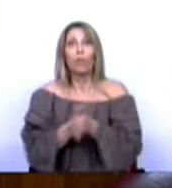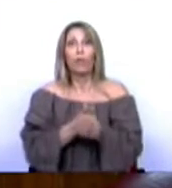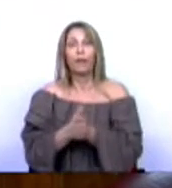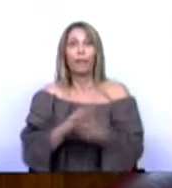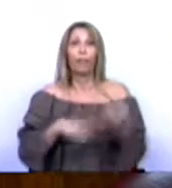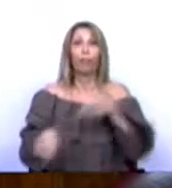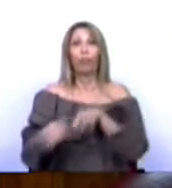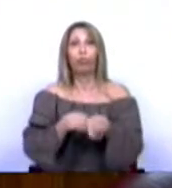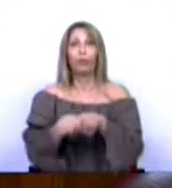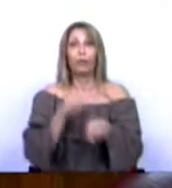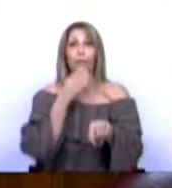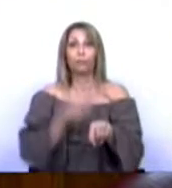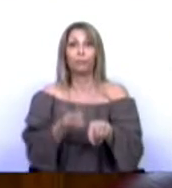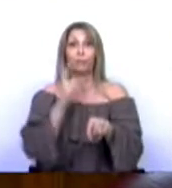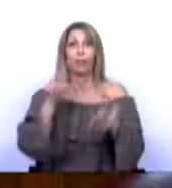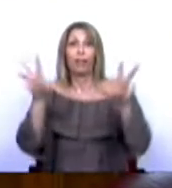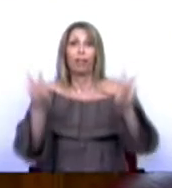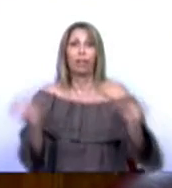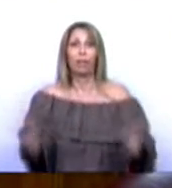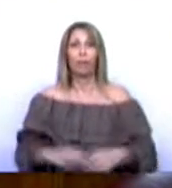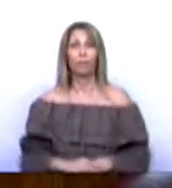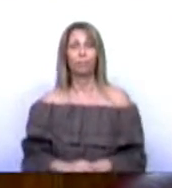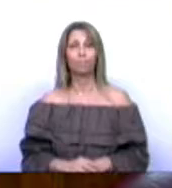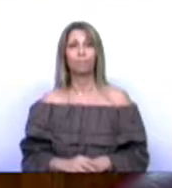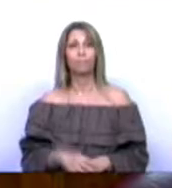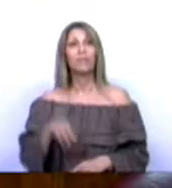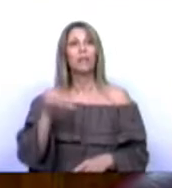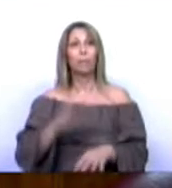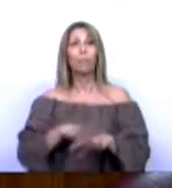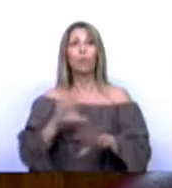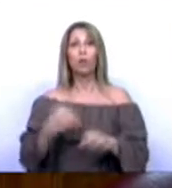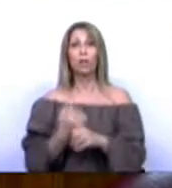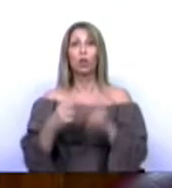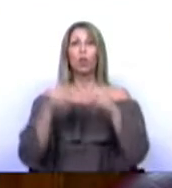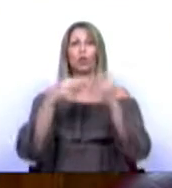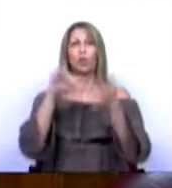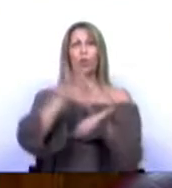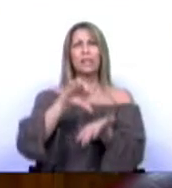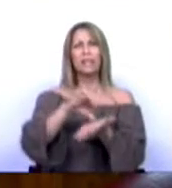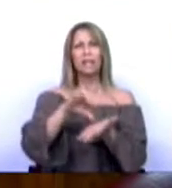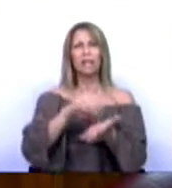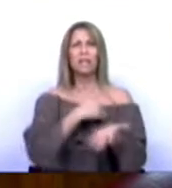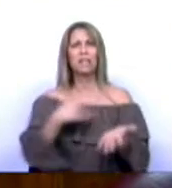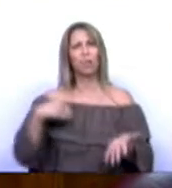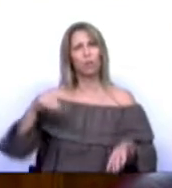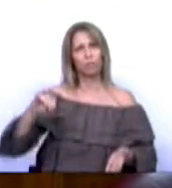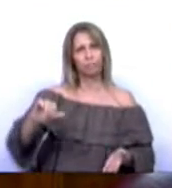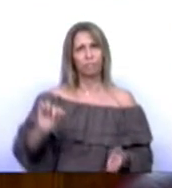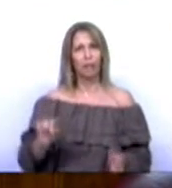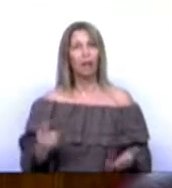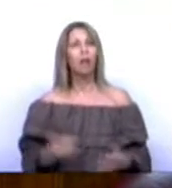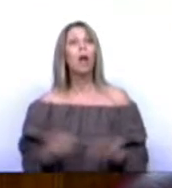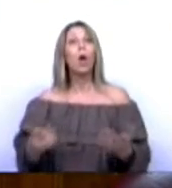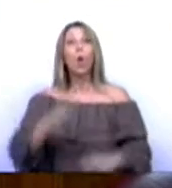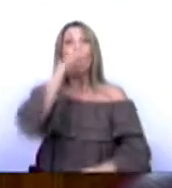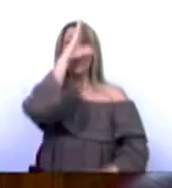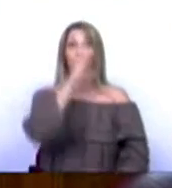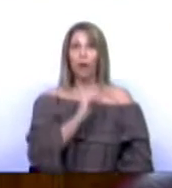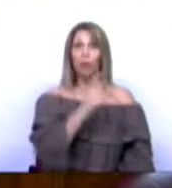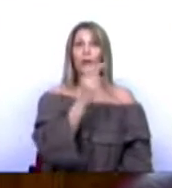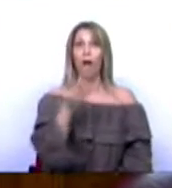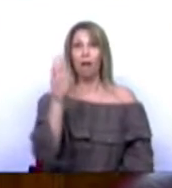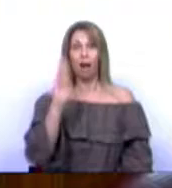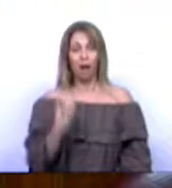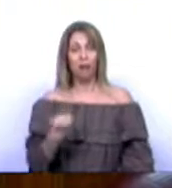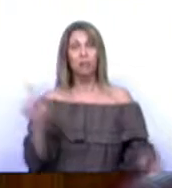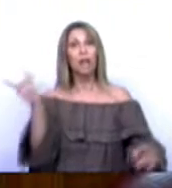tema e que se tem vindo também a tentar fazer relativamente à construção do Centro de Saúde da Quinta do Conde. O Governo e a ARS de Lisboa e